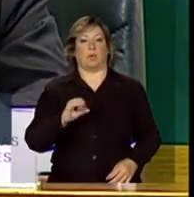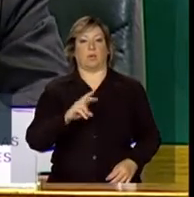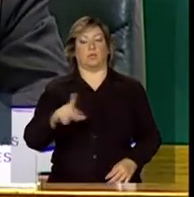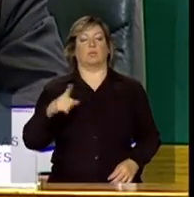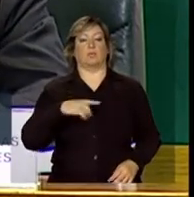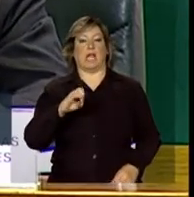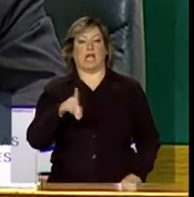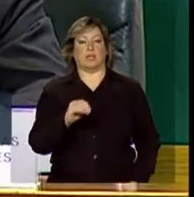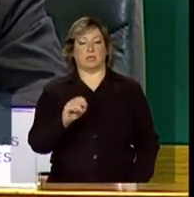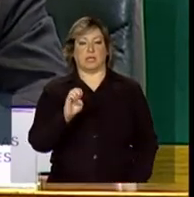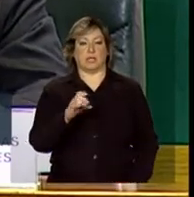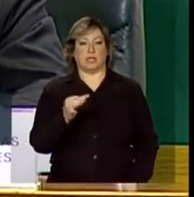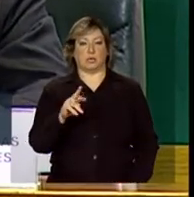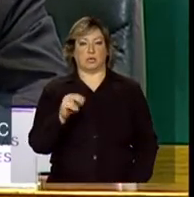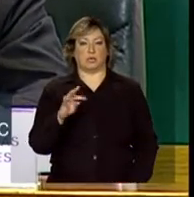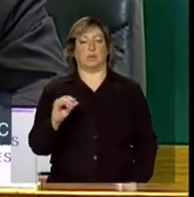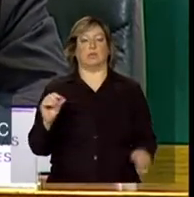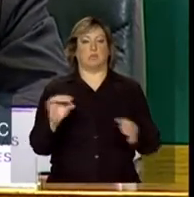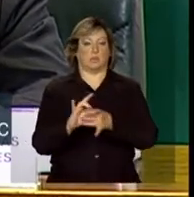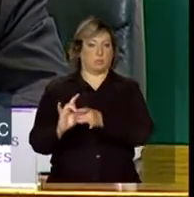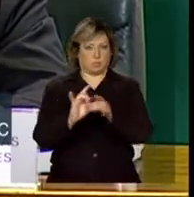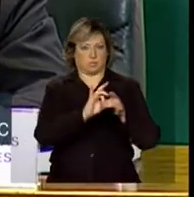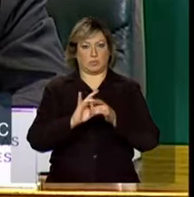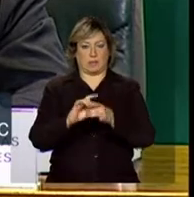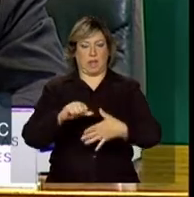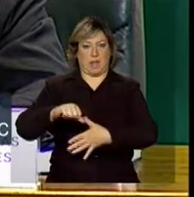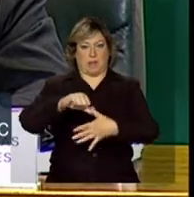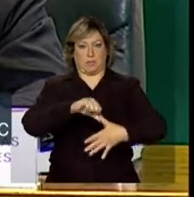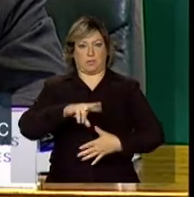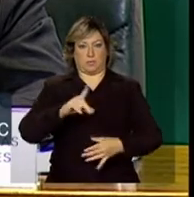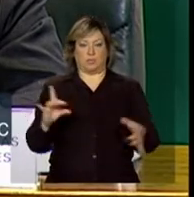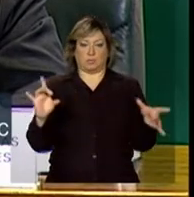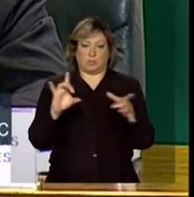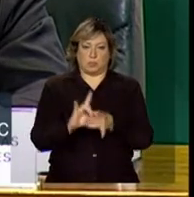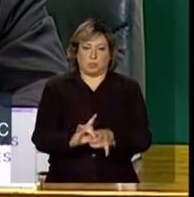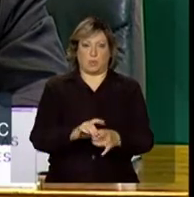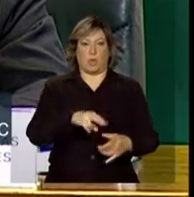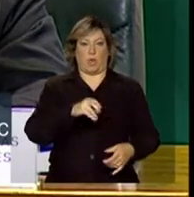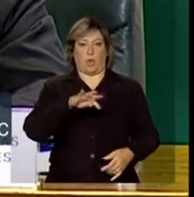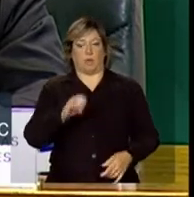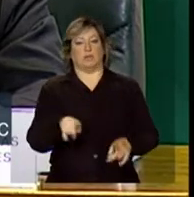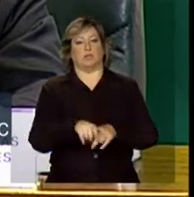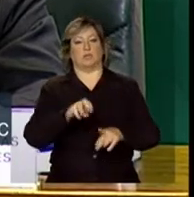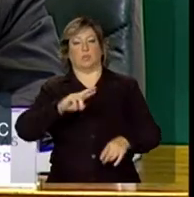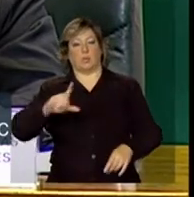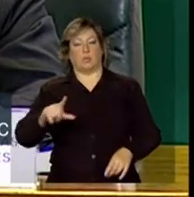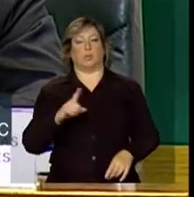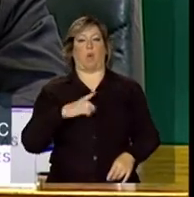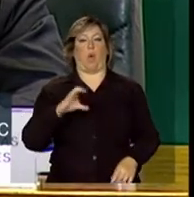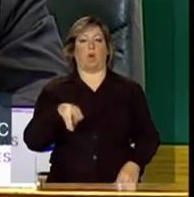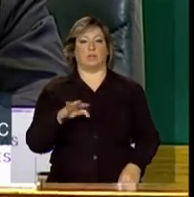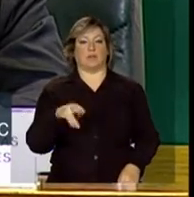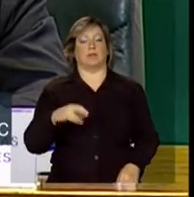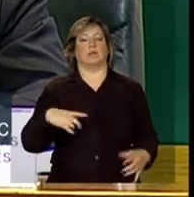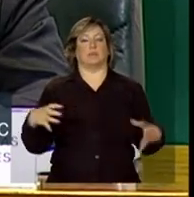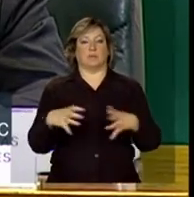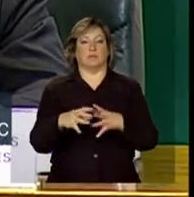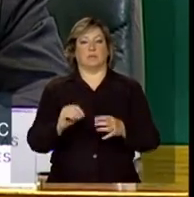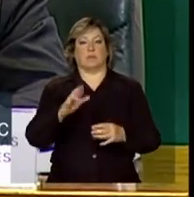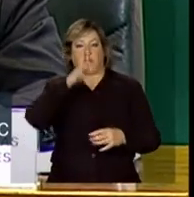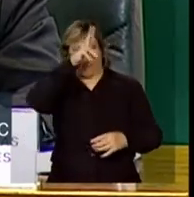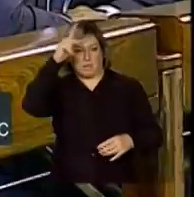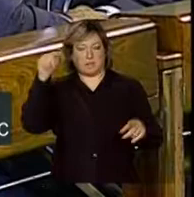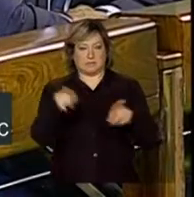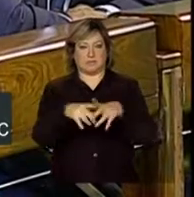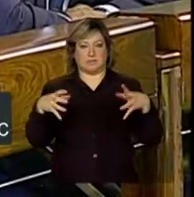da Integração da América do Sul unindo o norte e o sul do continente e articulando suas porções Amazônica e